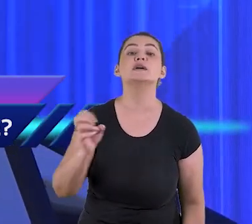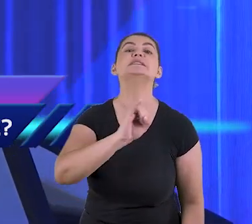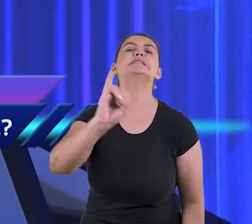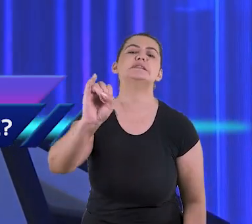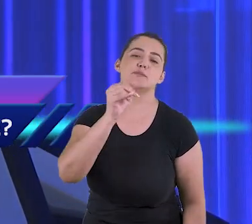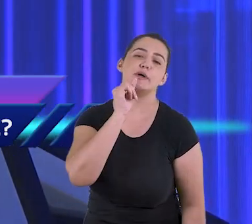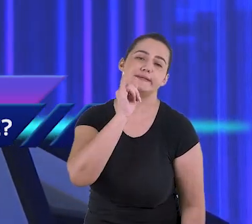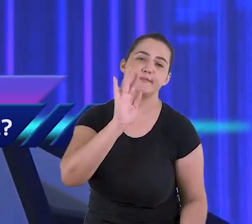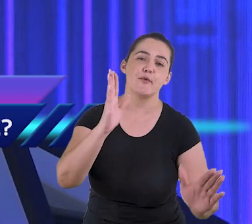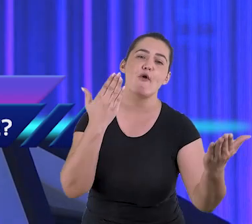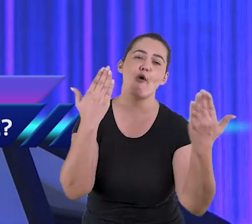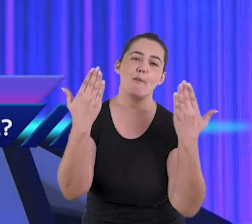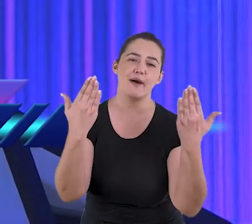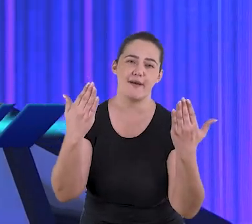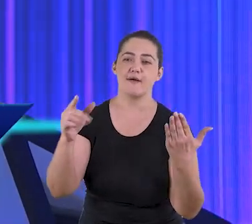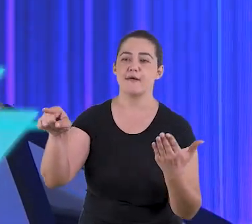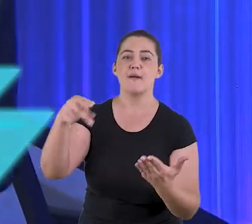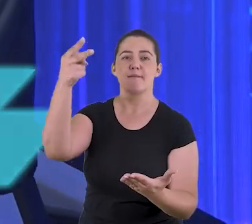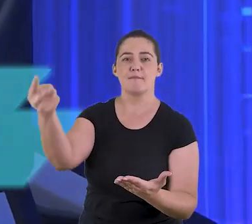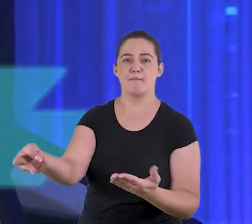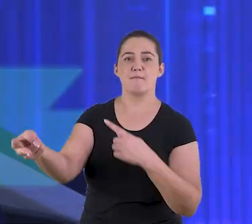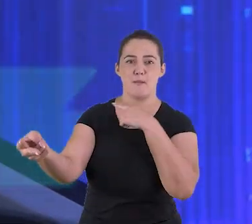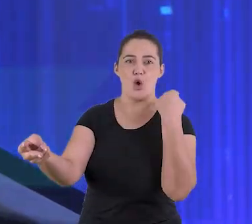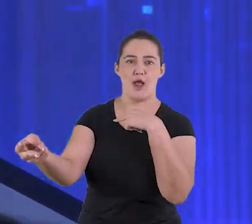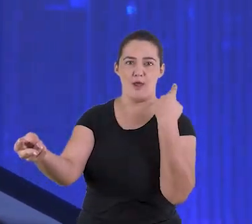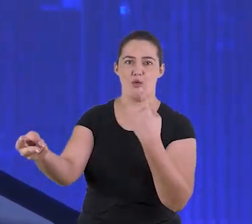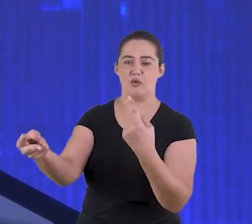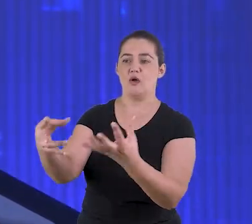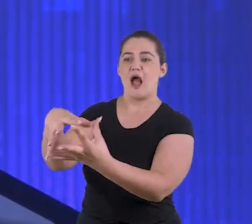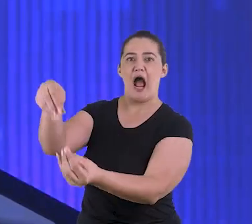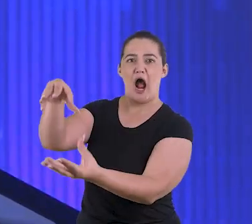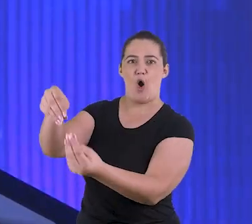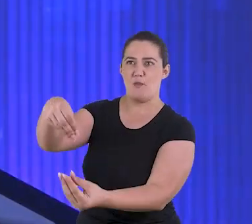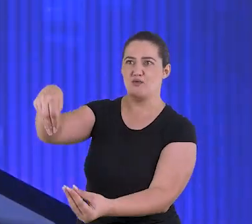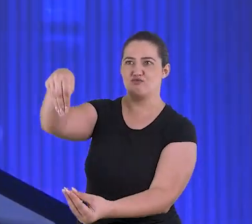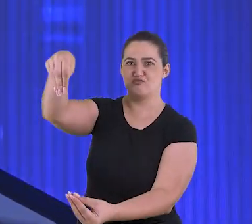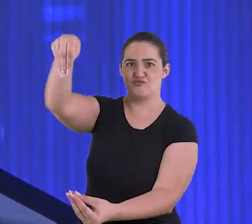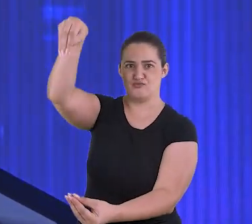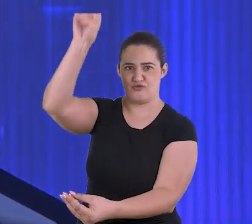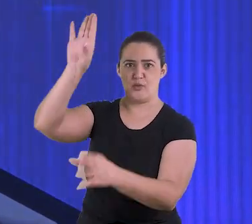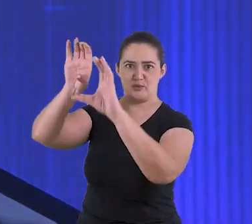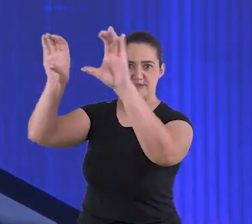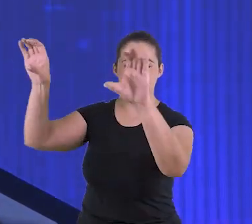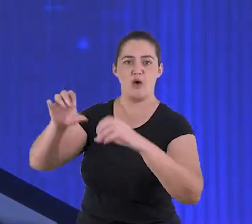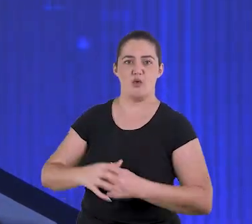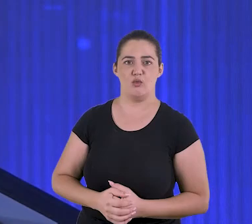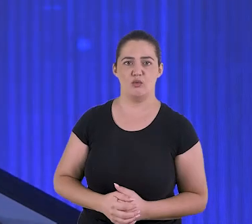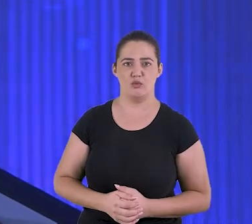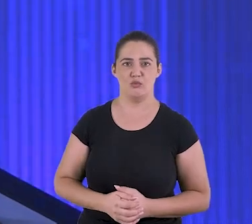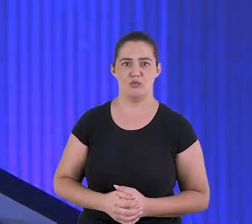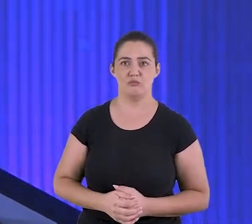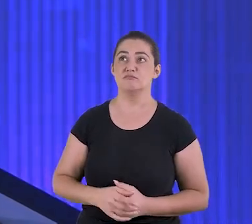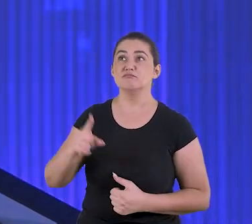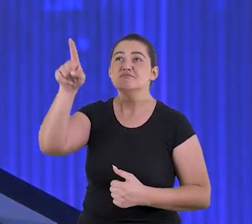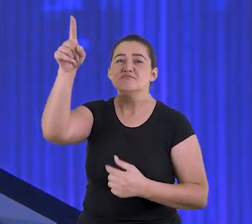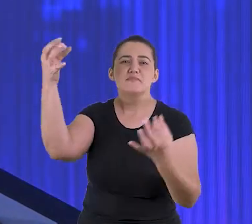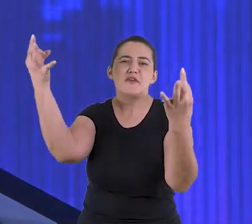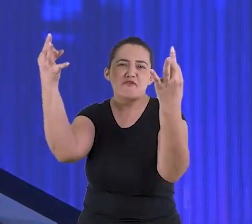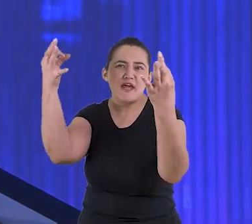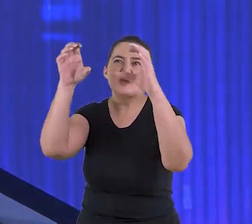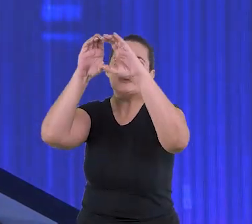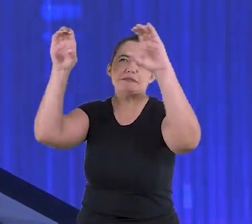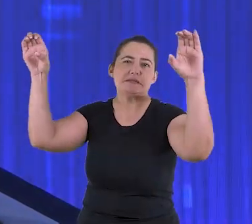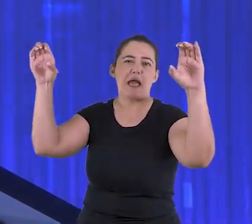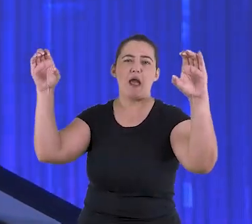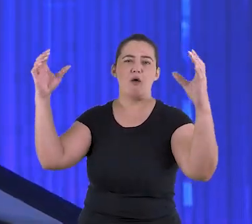vida depois da morte, obviamente Lázaro deveria estar no céu. Lázaro deveria estar no lugar perfeito, no